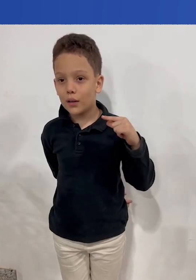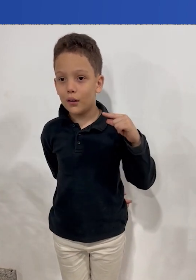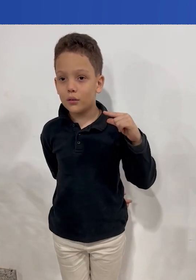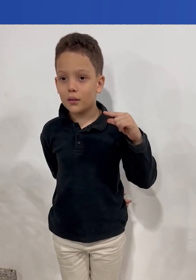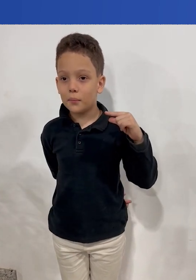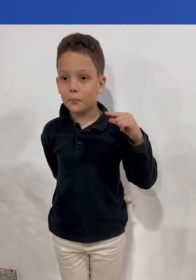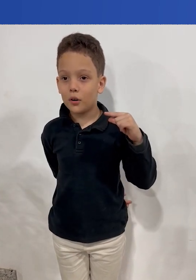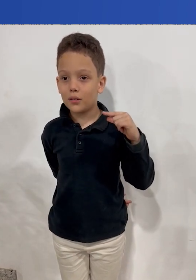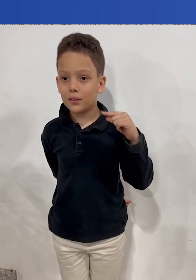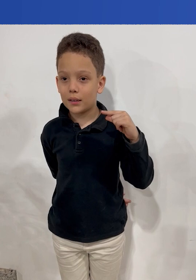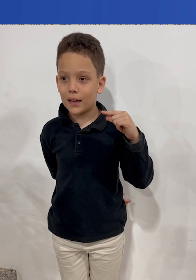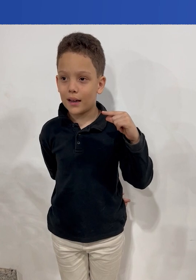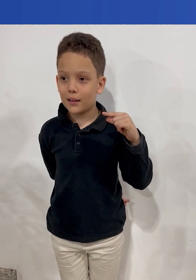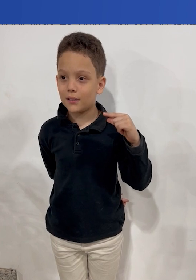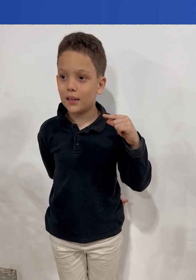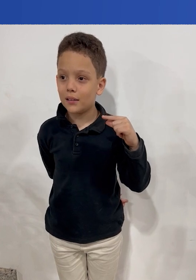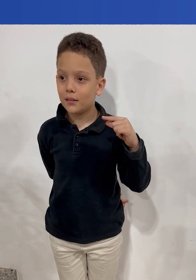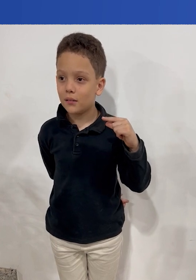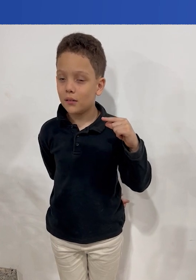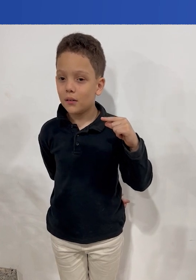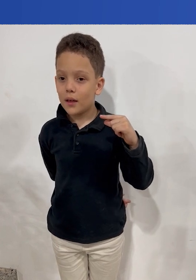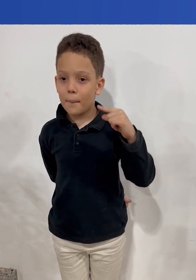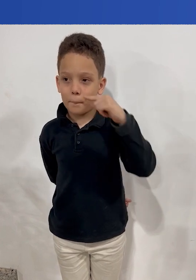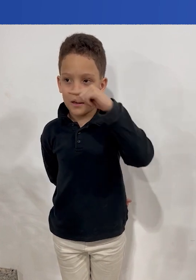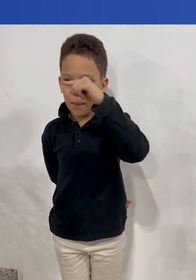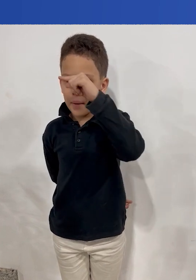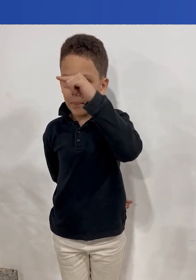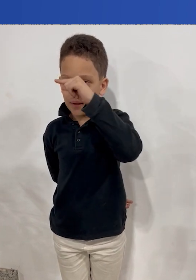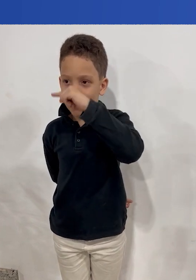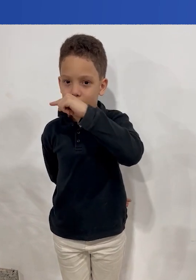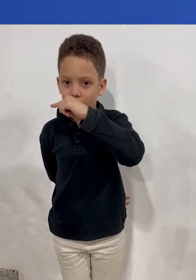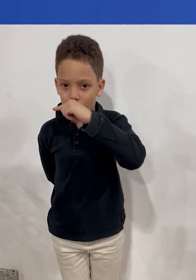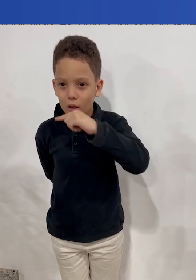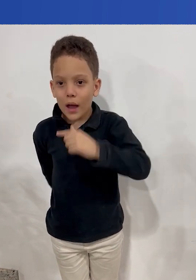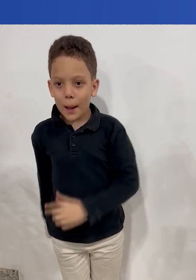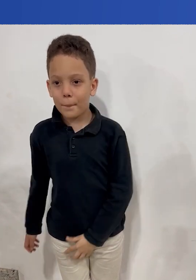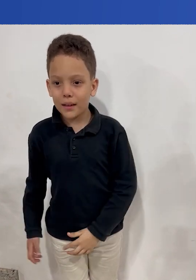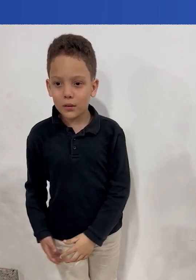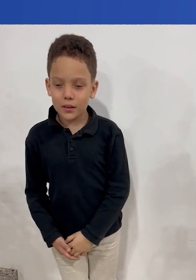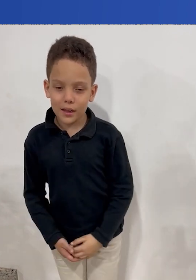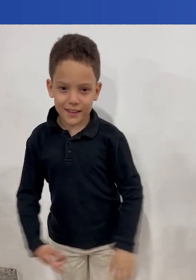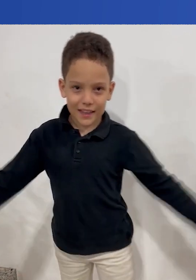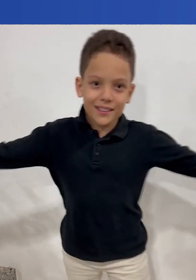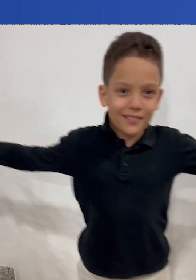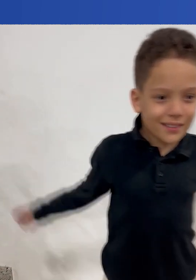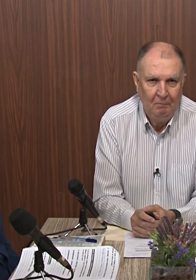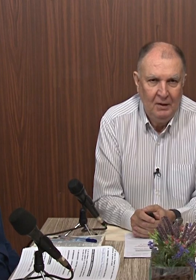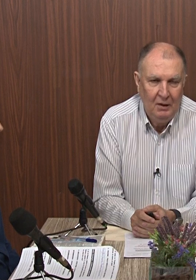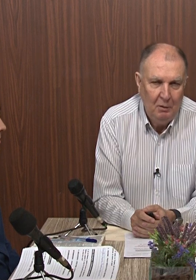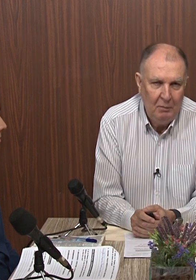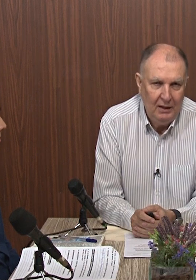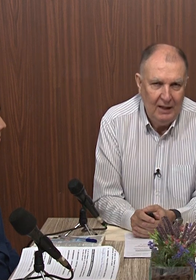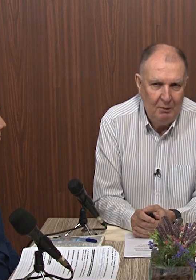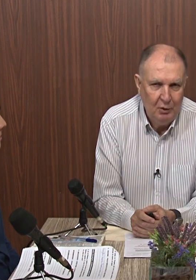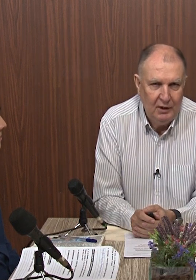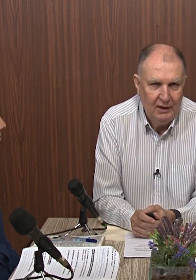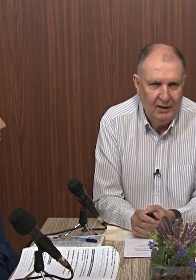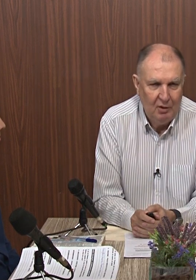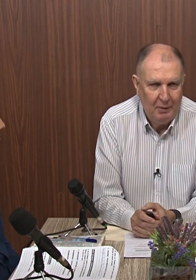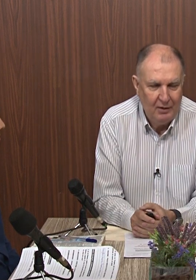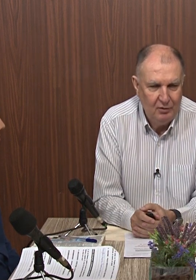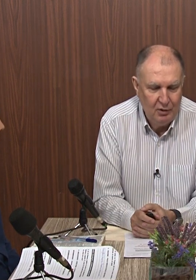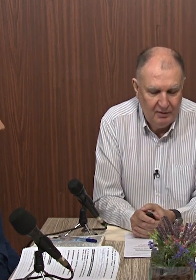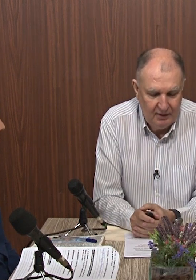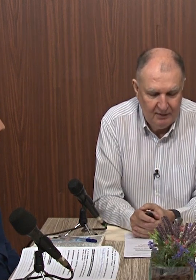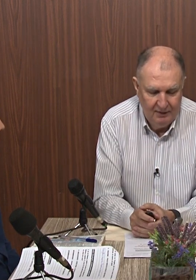como um grão de mostarda, que é bem pequenininho, a paz do Senhor Jesus. Bem, Guilherme, eu queria